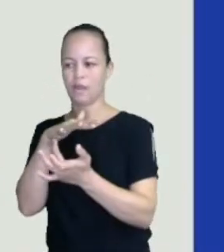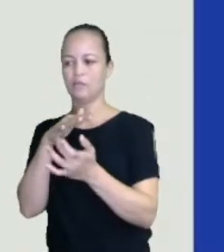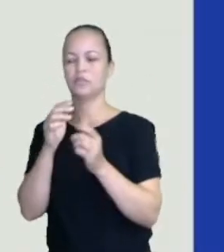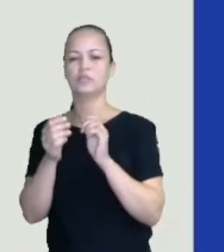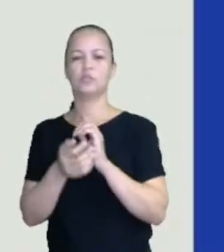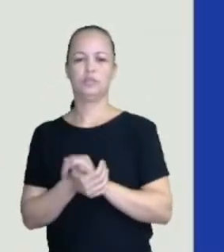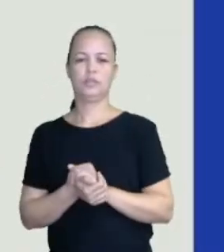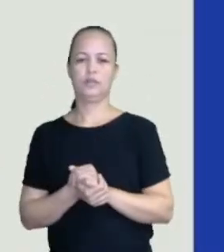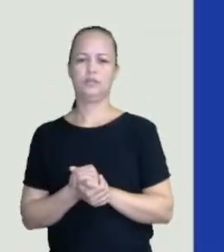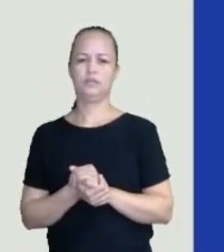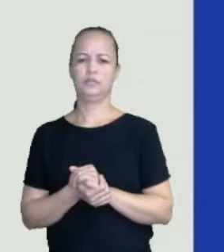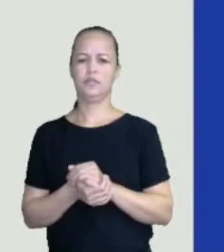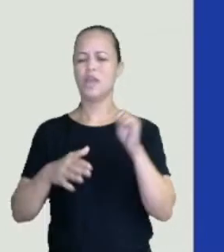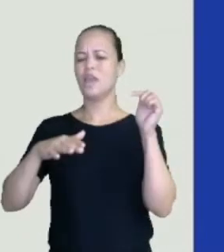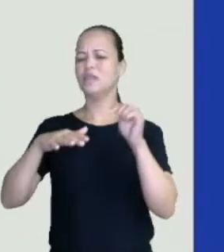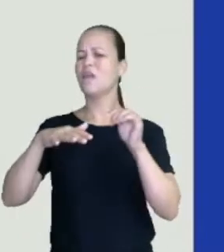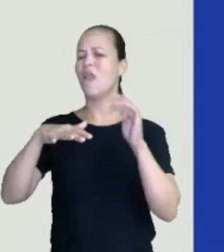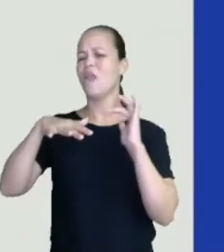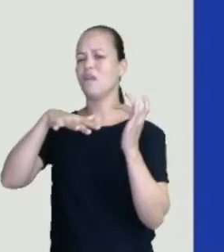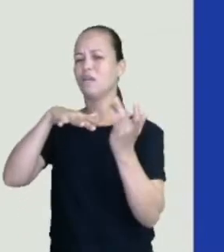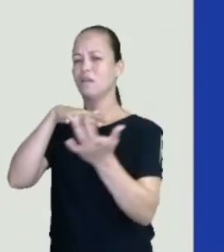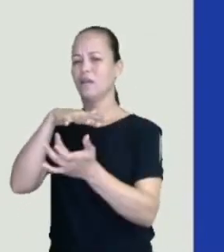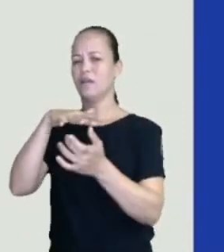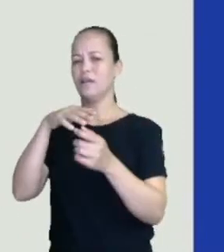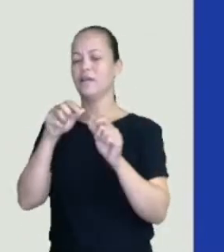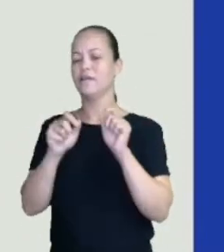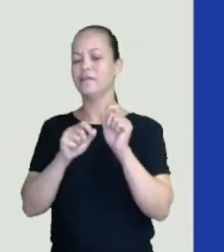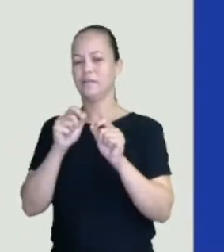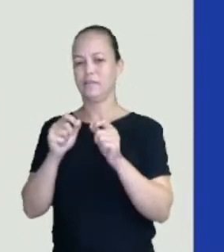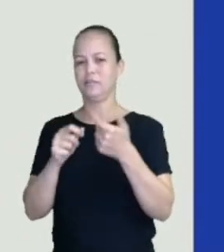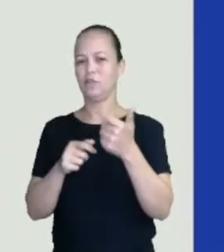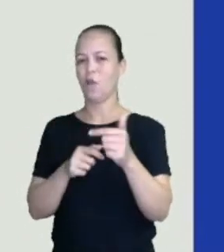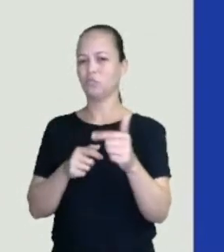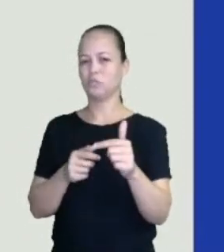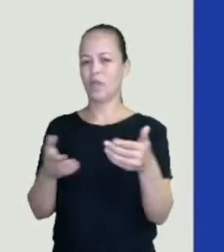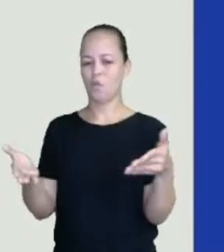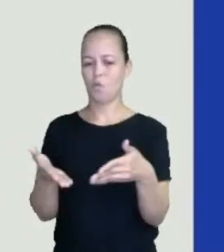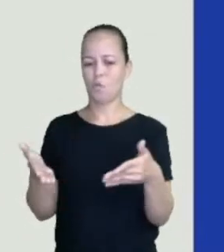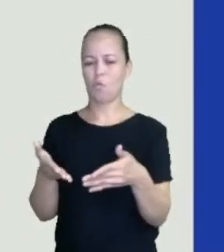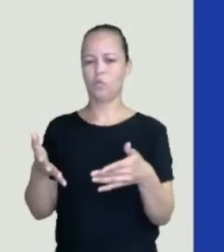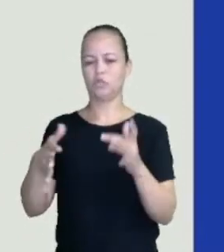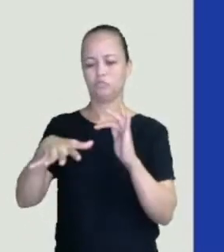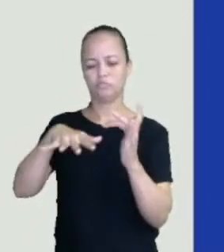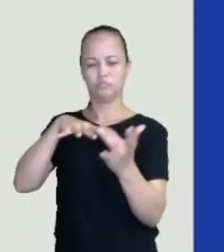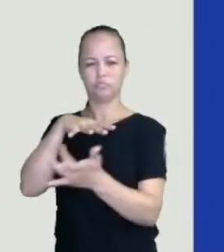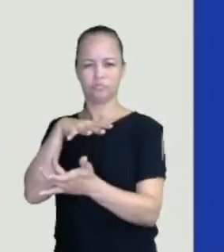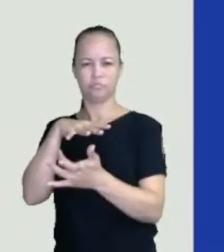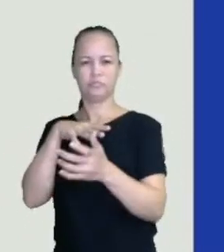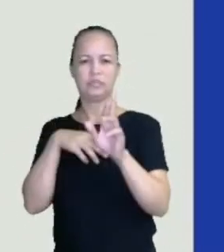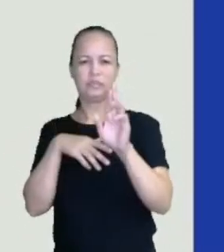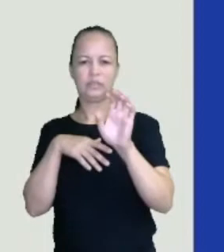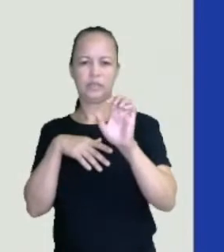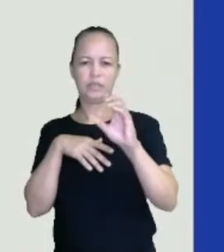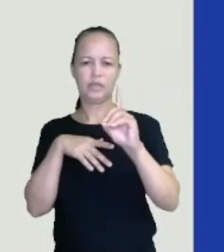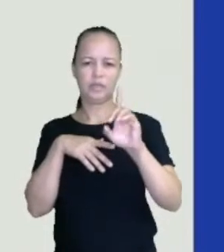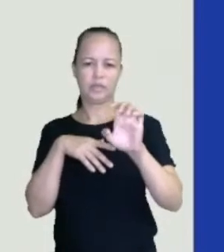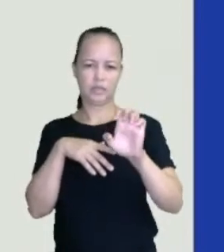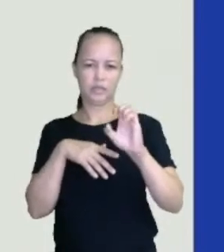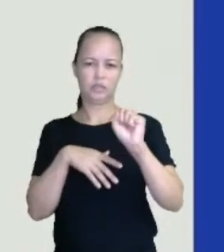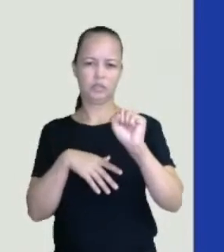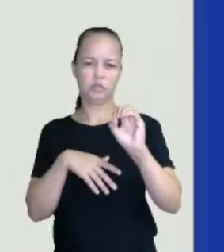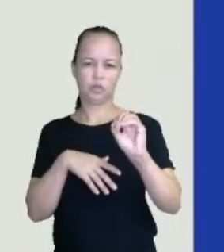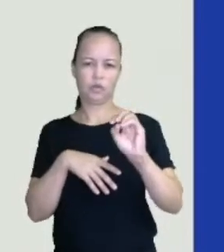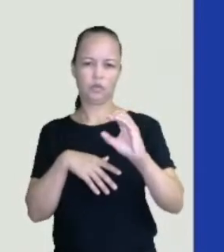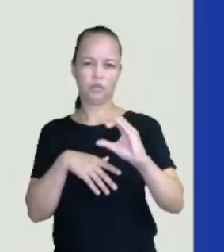redes sociais? Quem é que não tem hoje uma rede social, ao menos uma rede social?